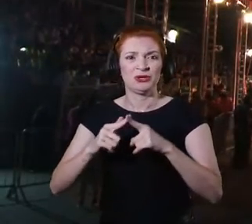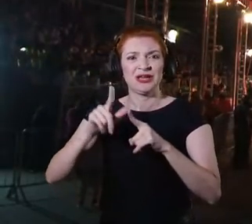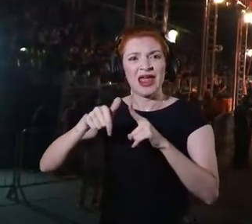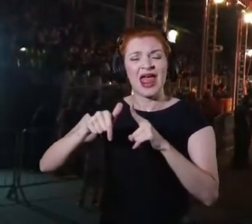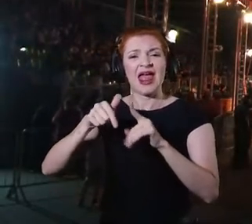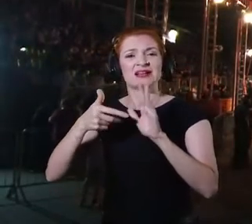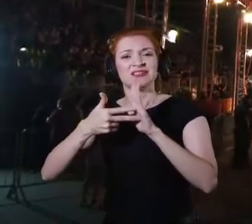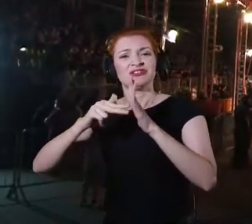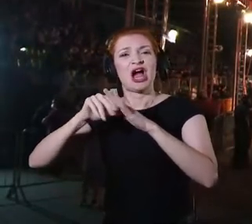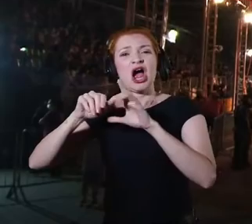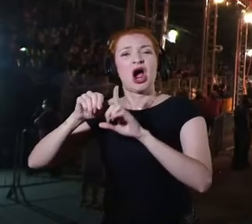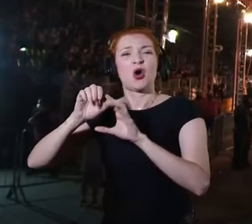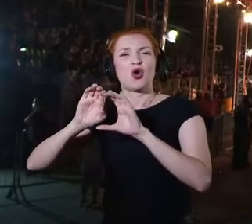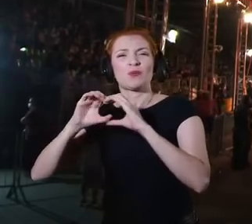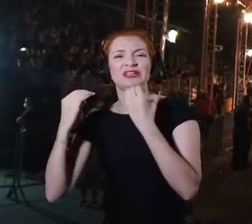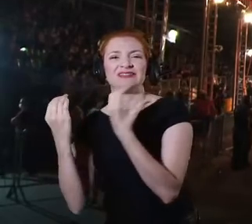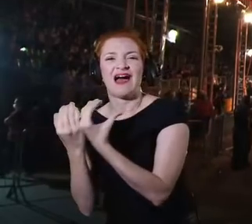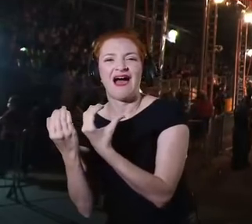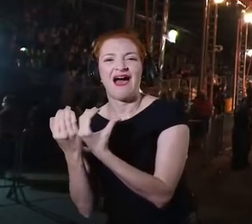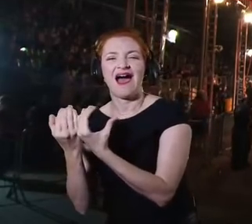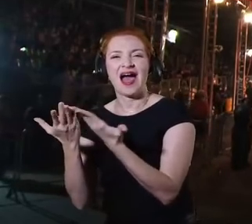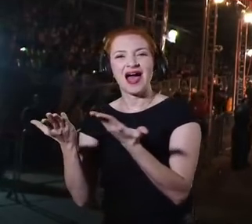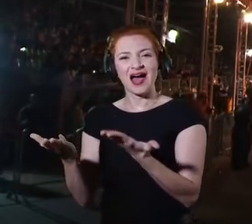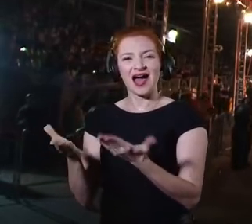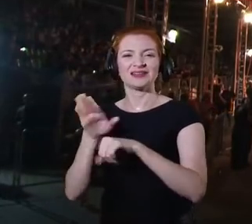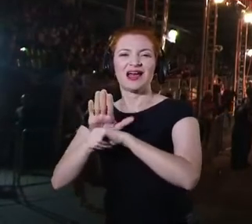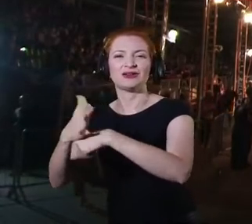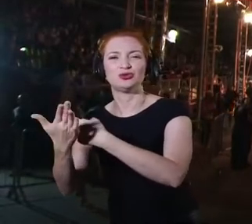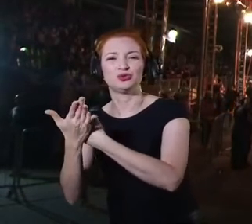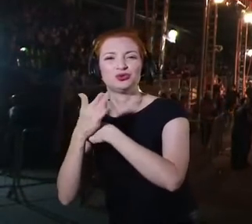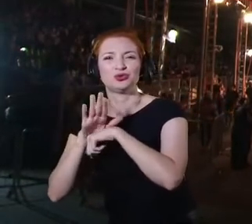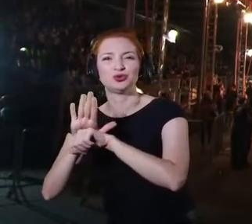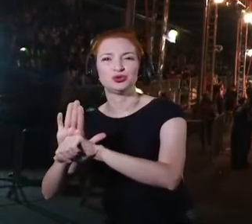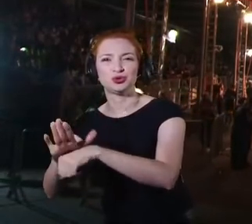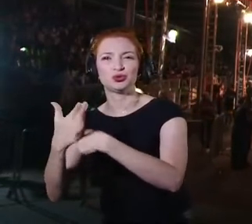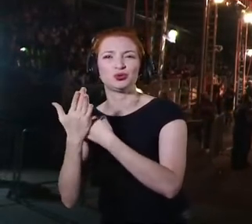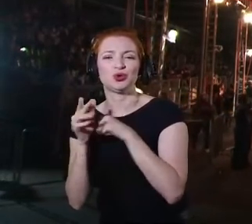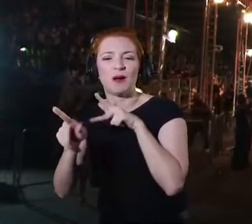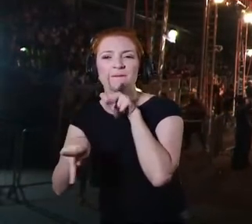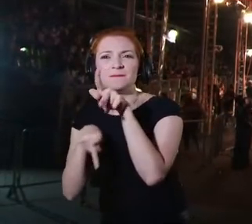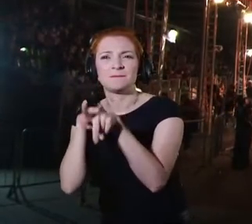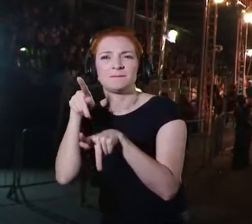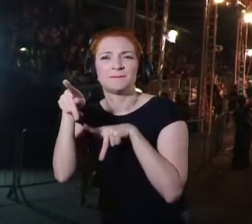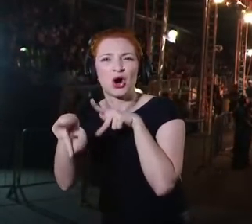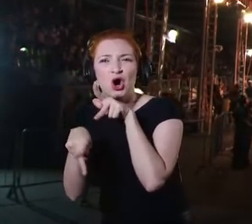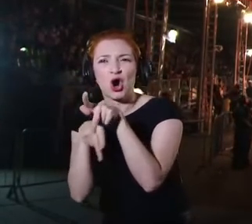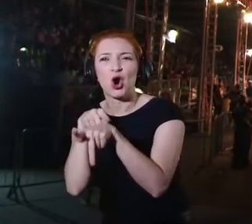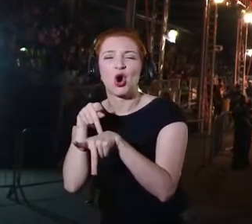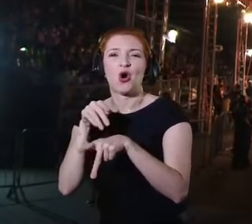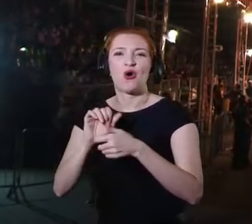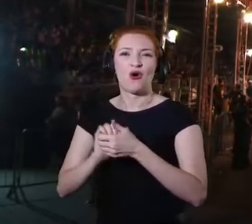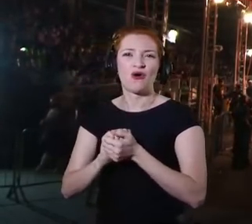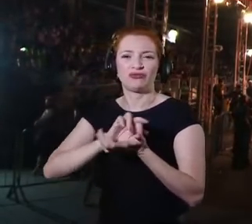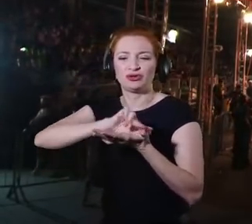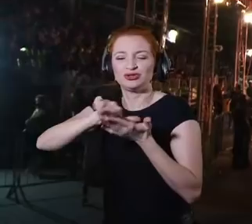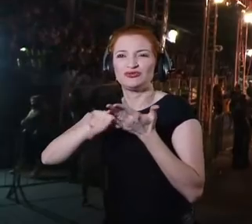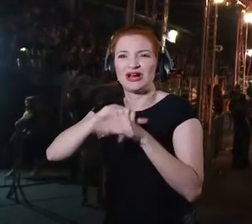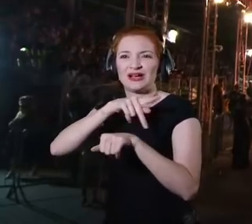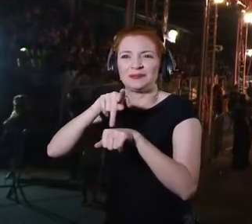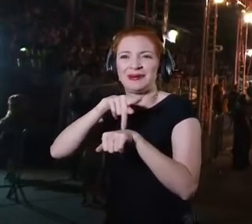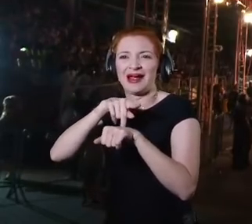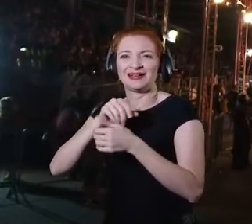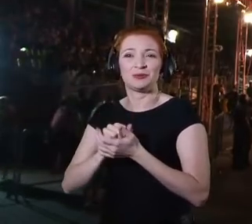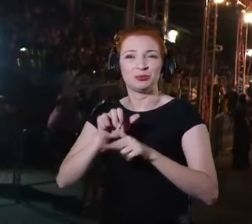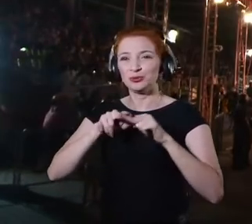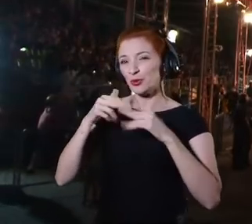comunidade, quando falamos de solidariedade entre povos, do trabalho de diferentes etnias.